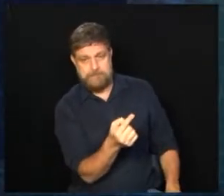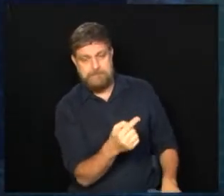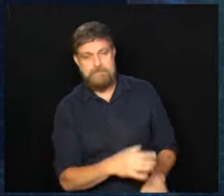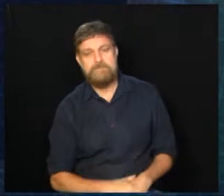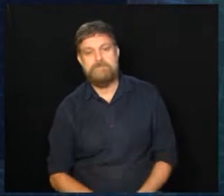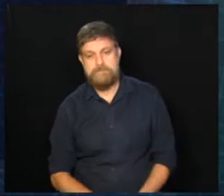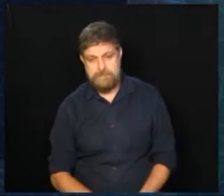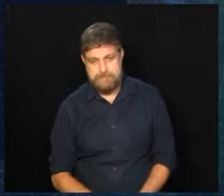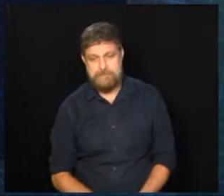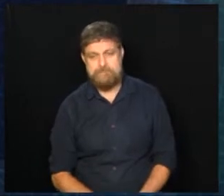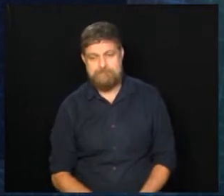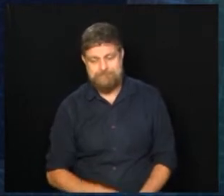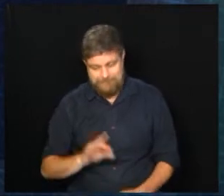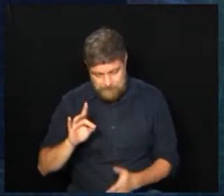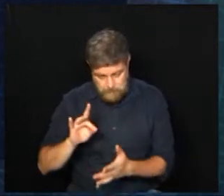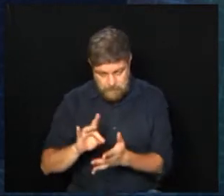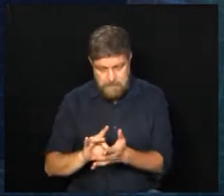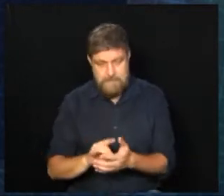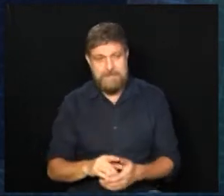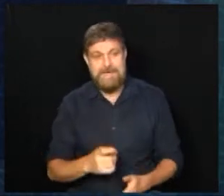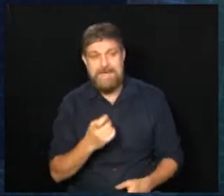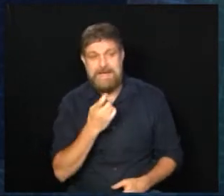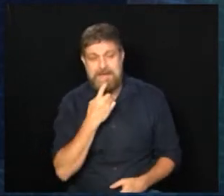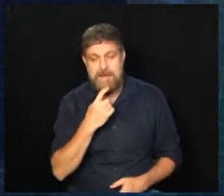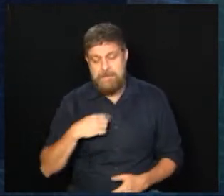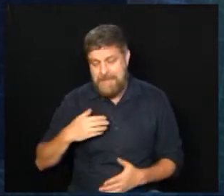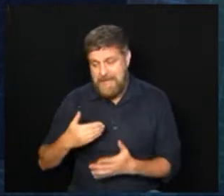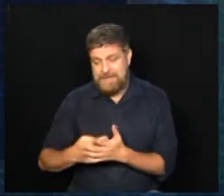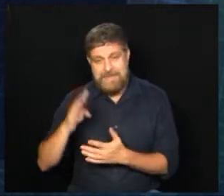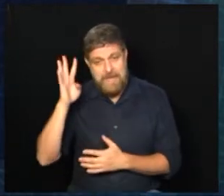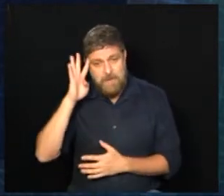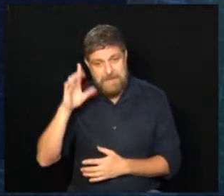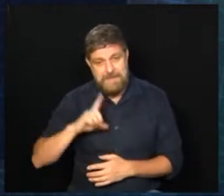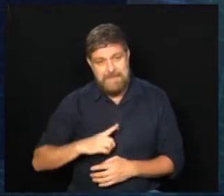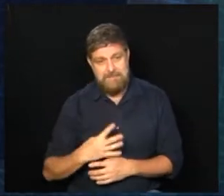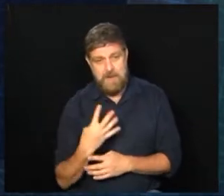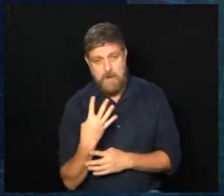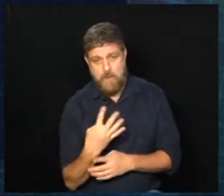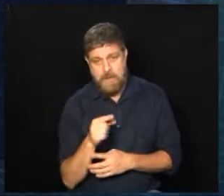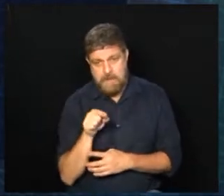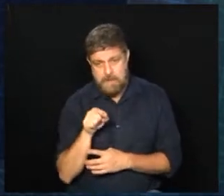10.882 mortes confirmadas. Em Campinas, até esta quarta-feira, foram